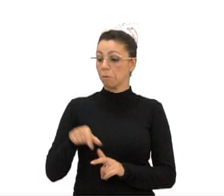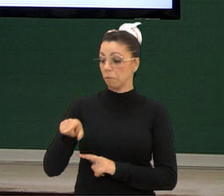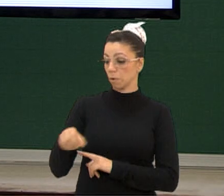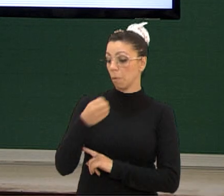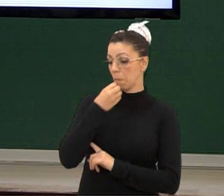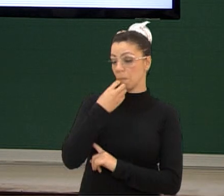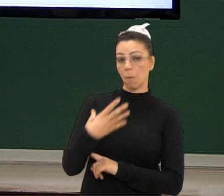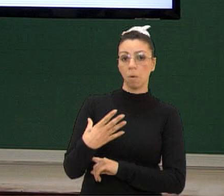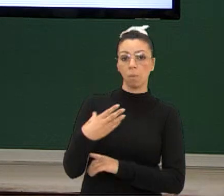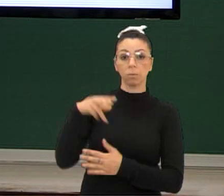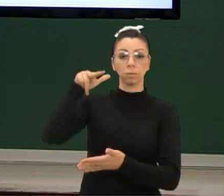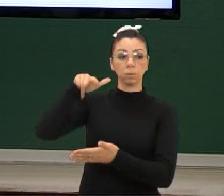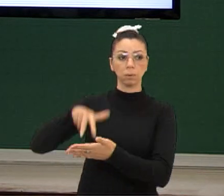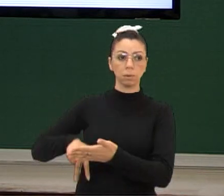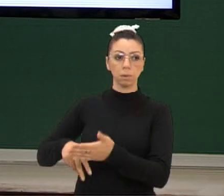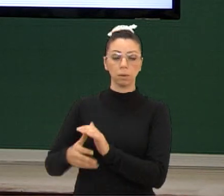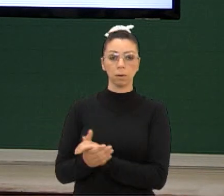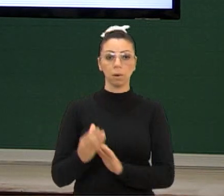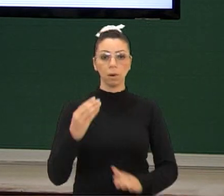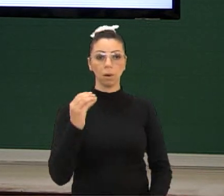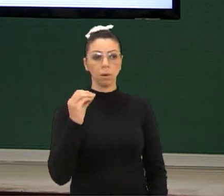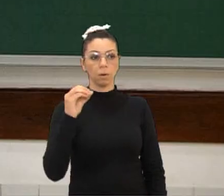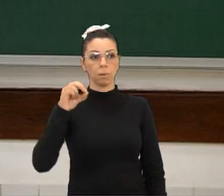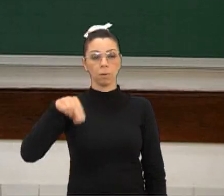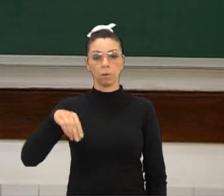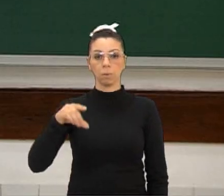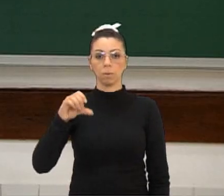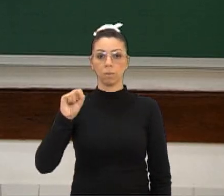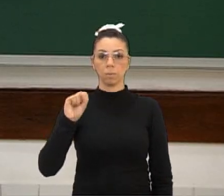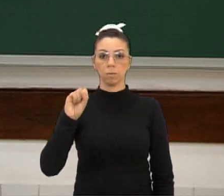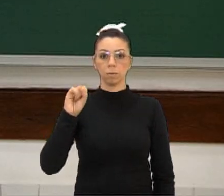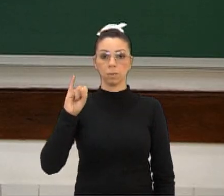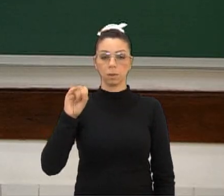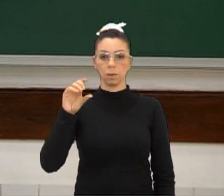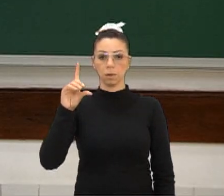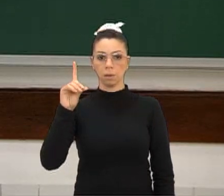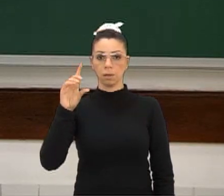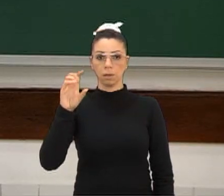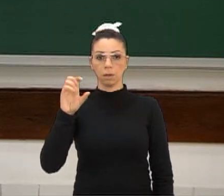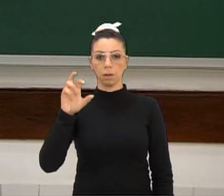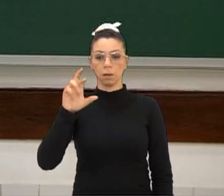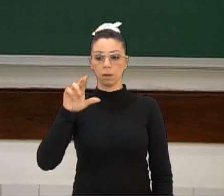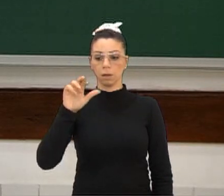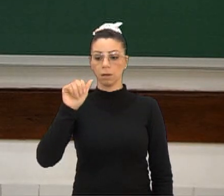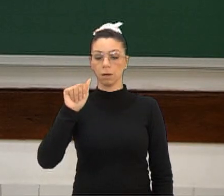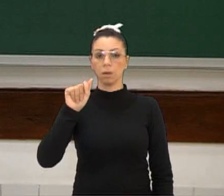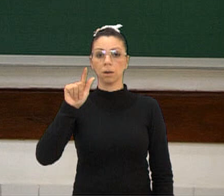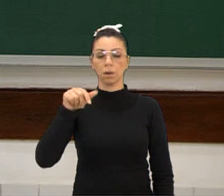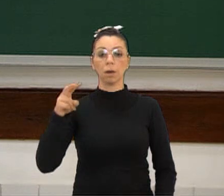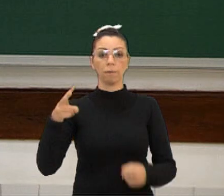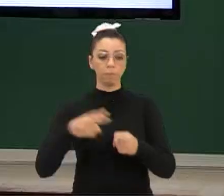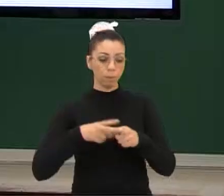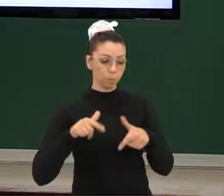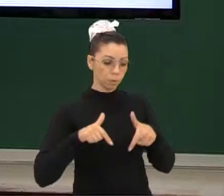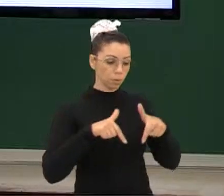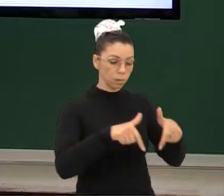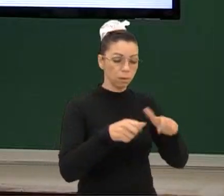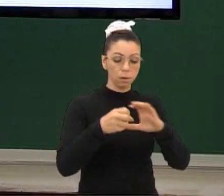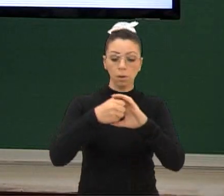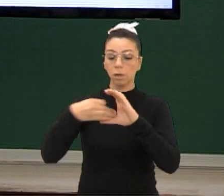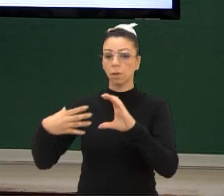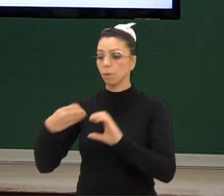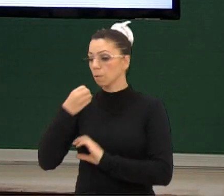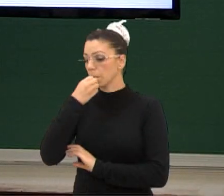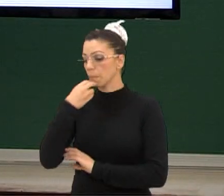leitor. Considerar é um verbo de ação. E qual é a característica? Bom leitor. Característica de